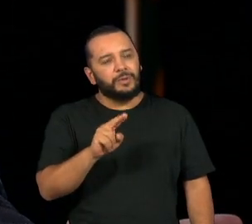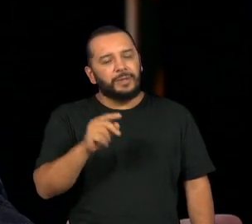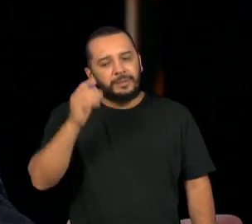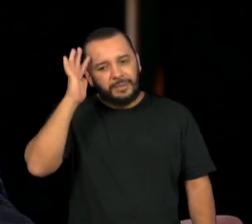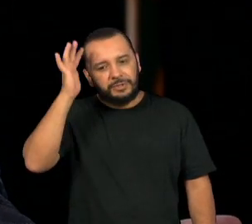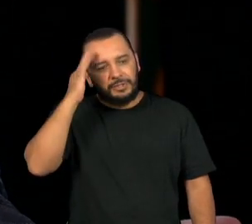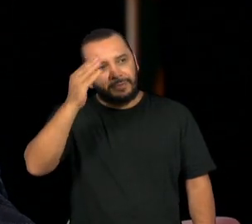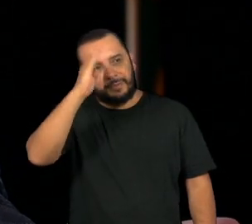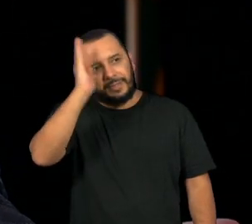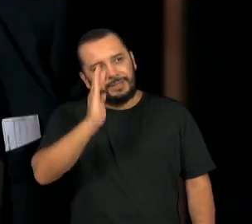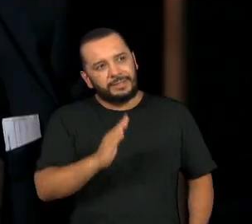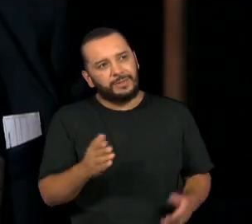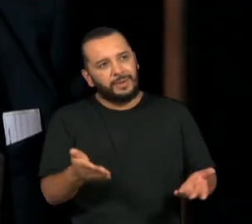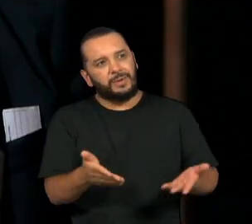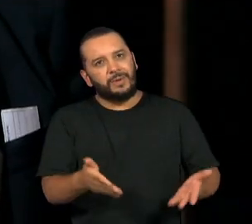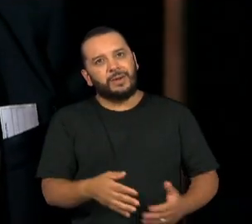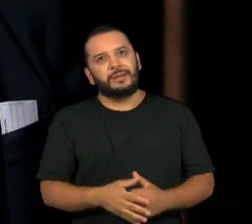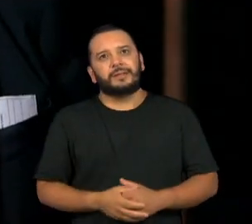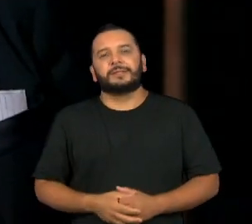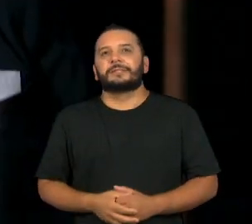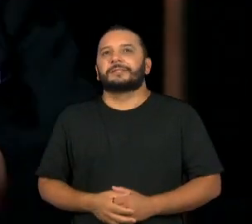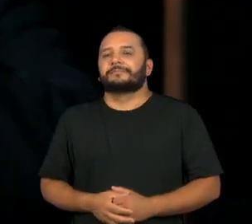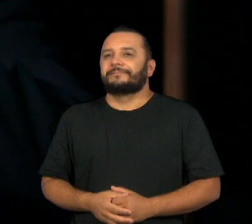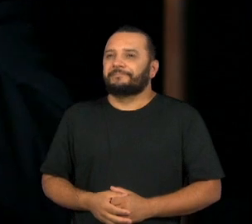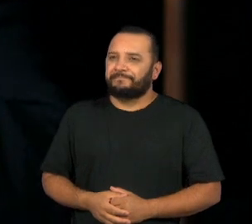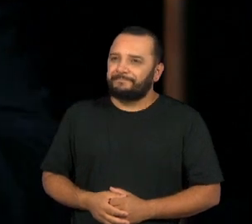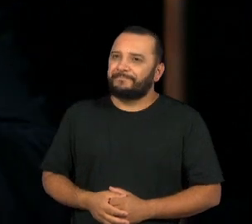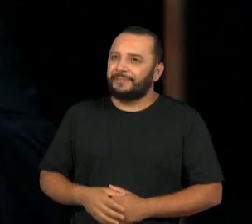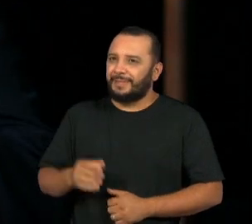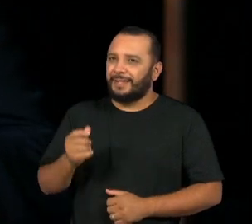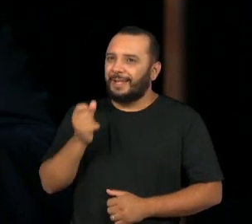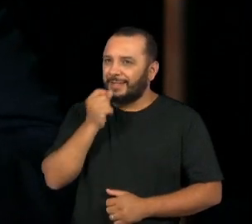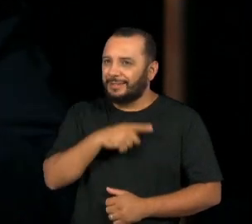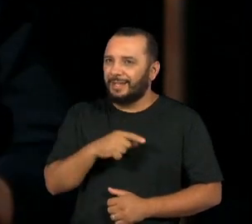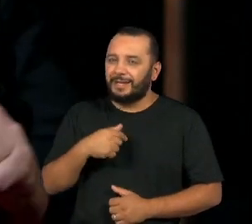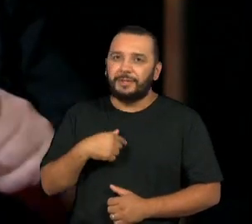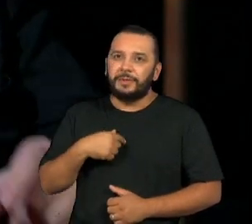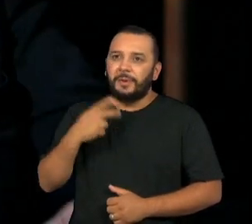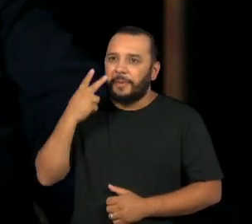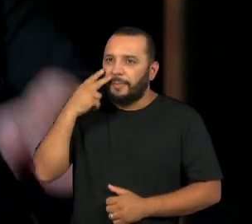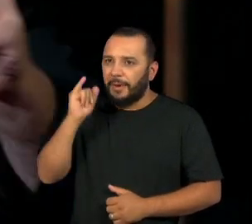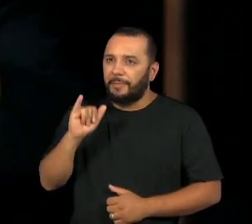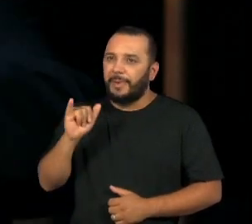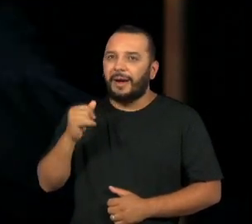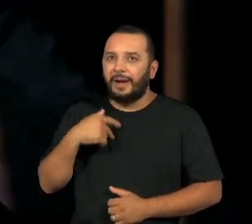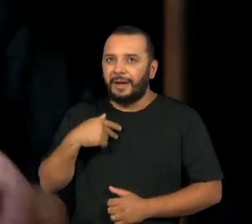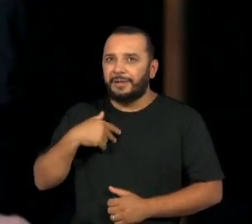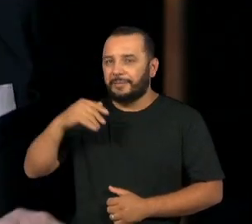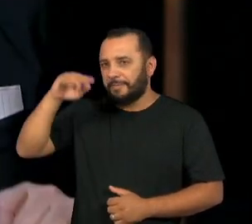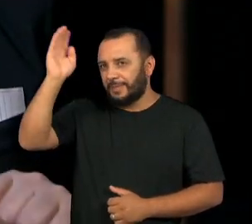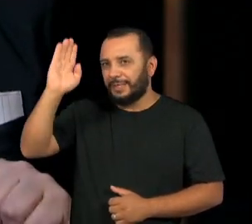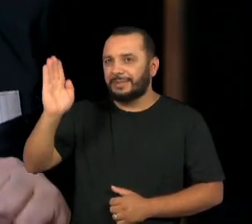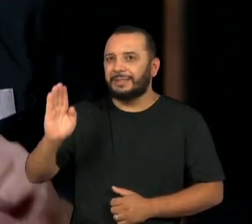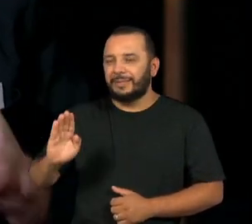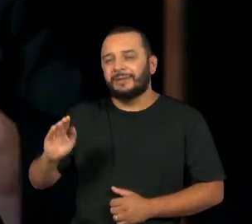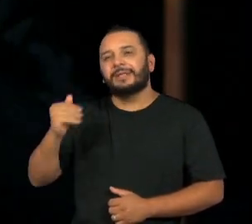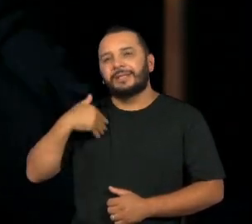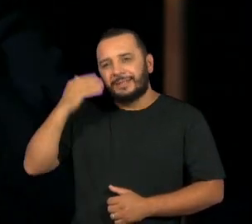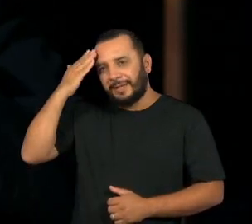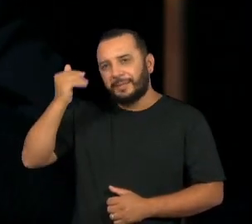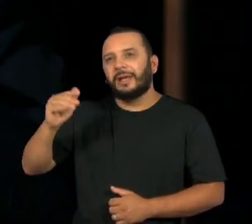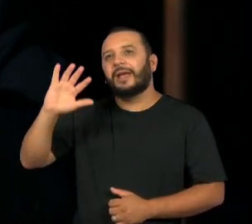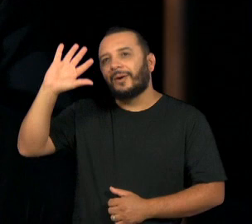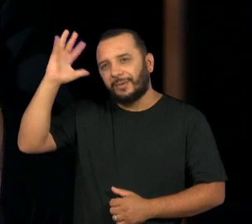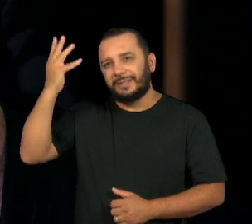nós estamos vivendo? Mas é engraçado, o papai via esse Brasil antes desse Brasil existir, porque ele falava